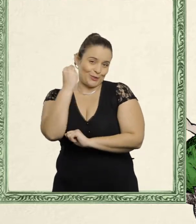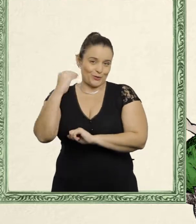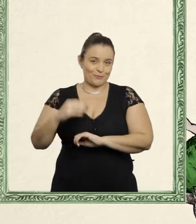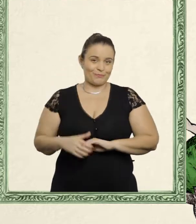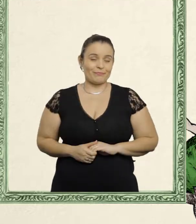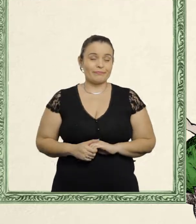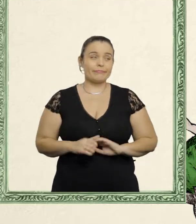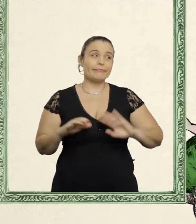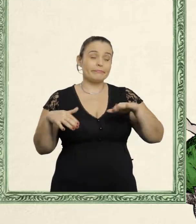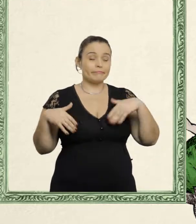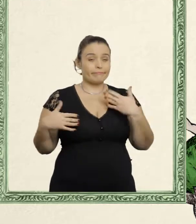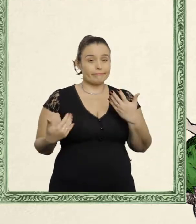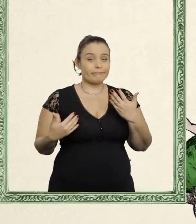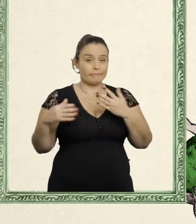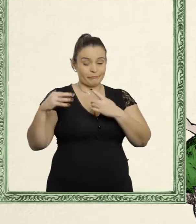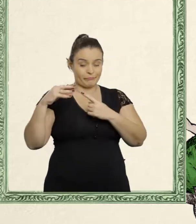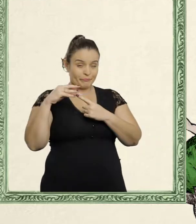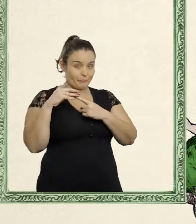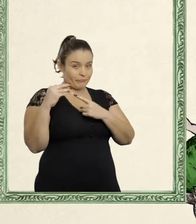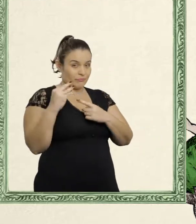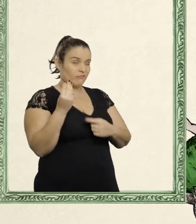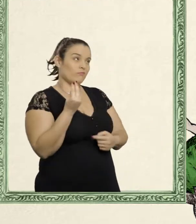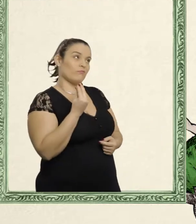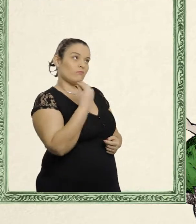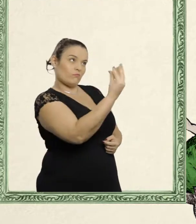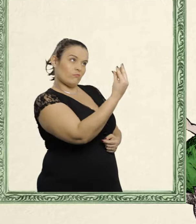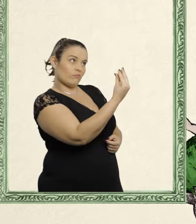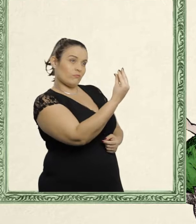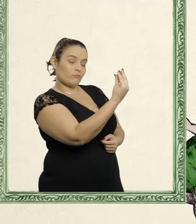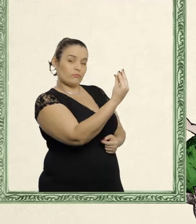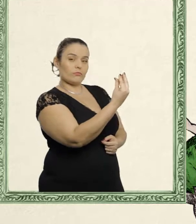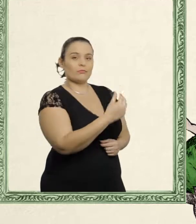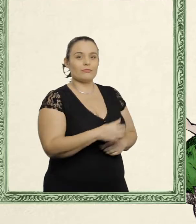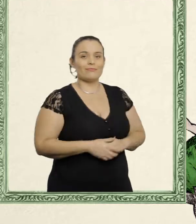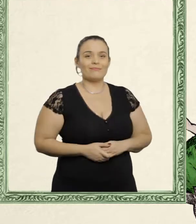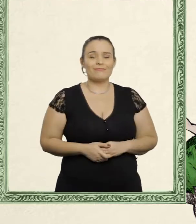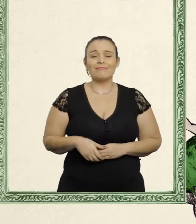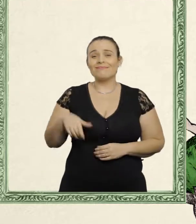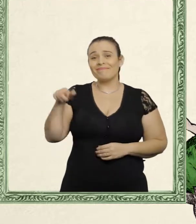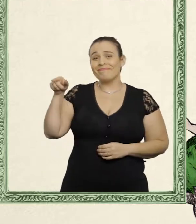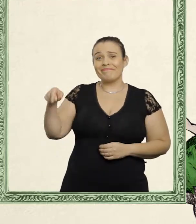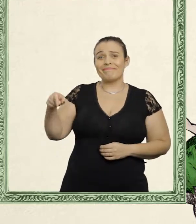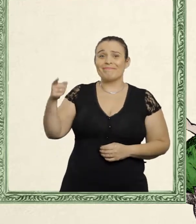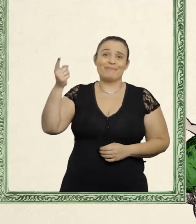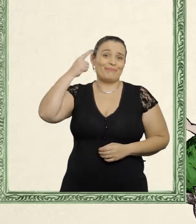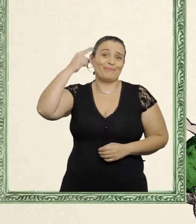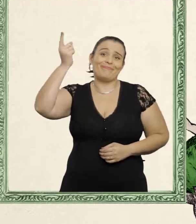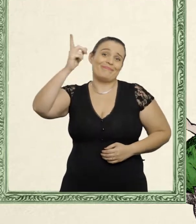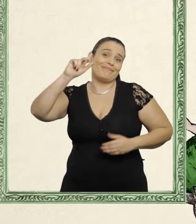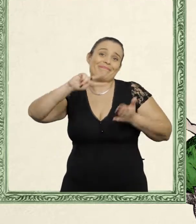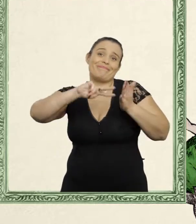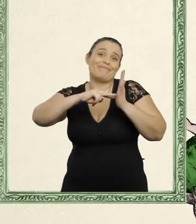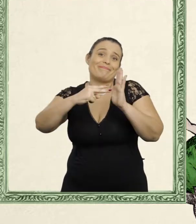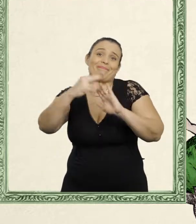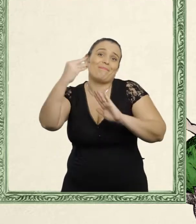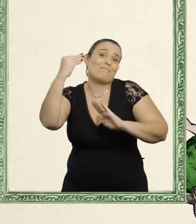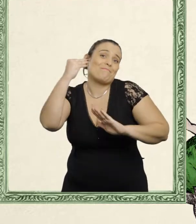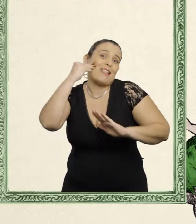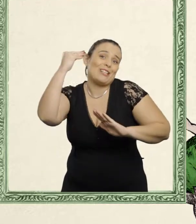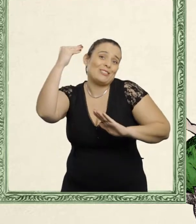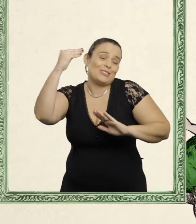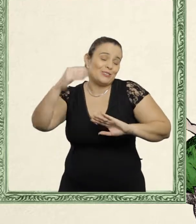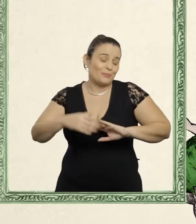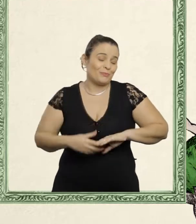Peter então devolveu o dedal para Wendy. Wendy tinha esquecido que Peter não sabia o que era beijo.